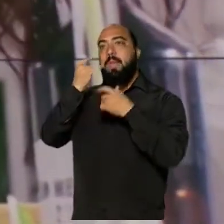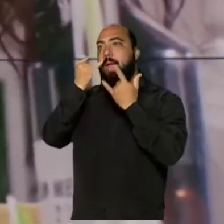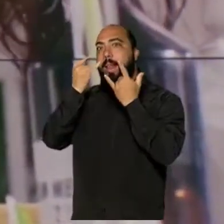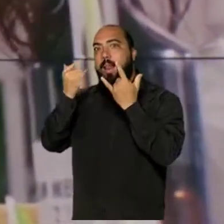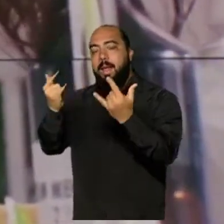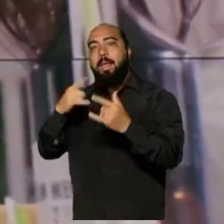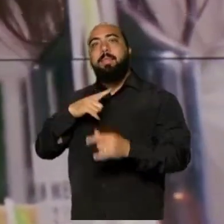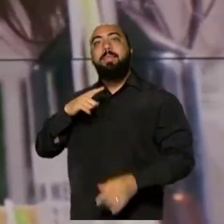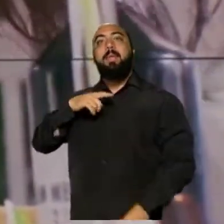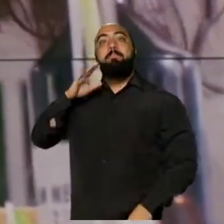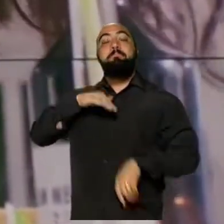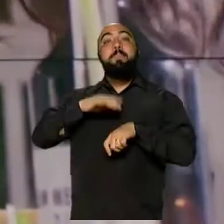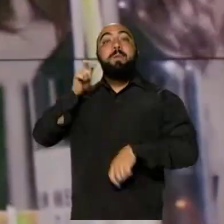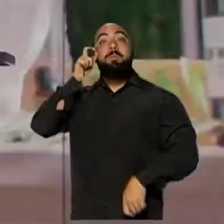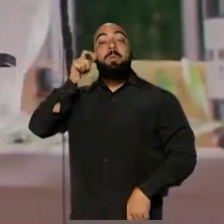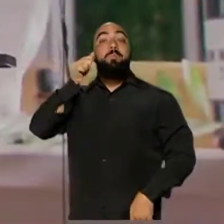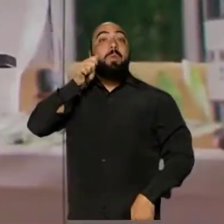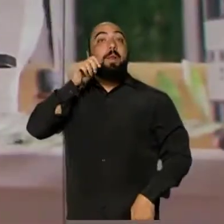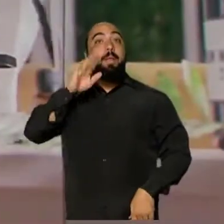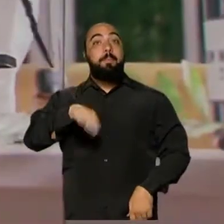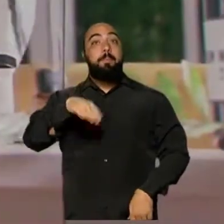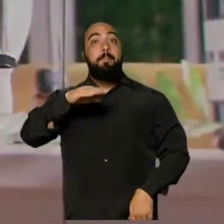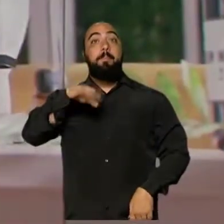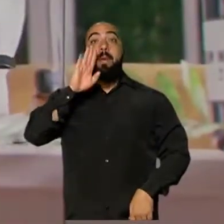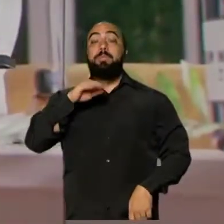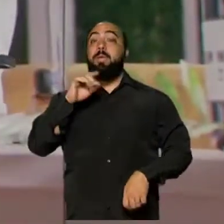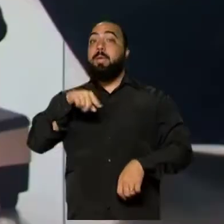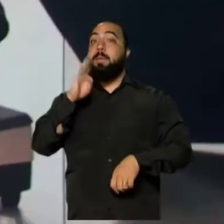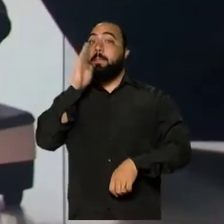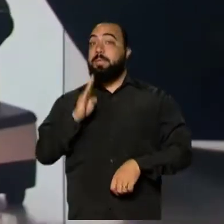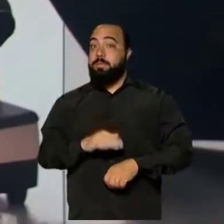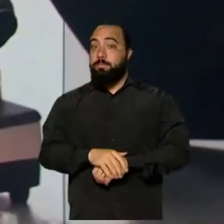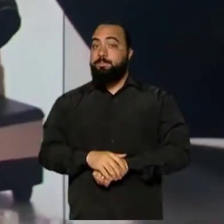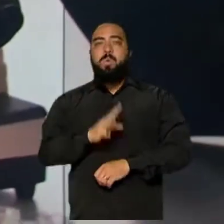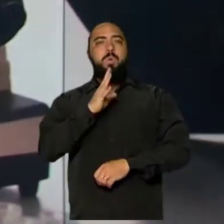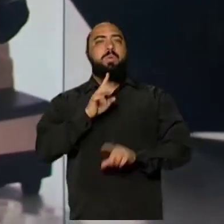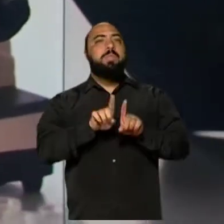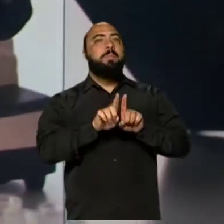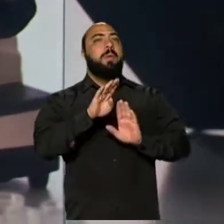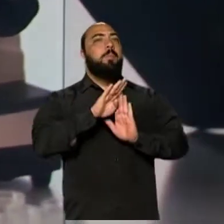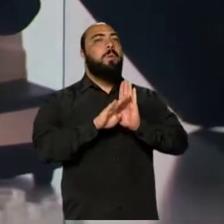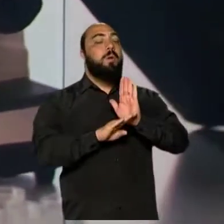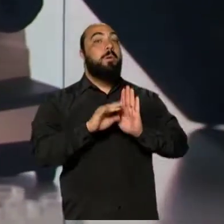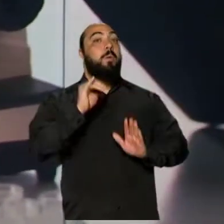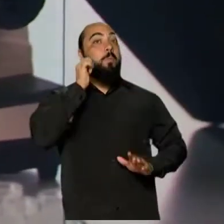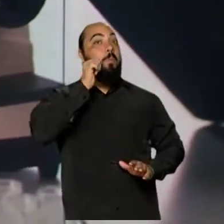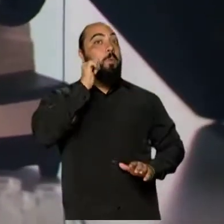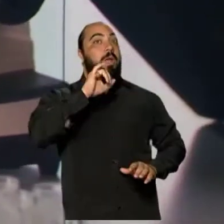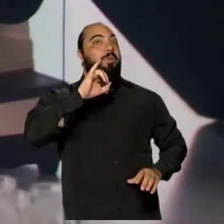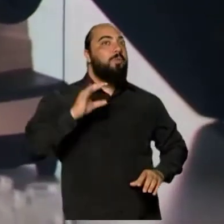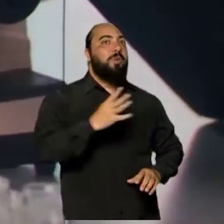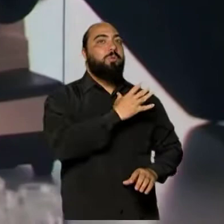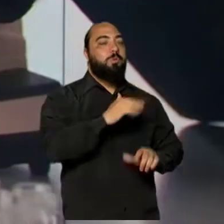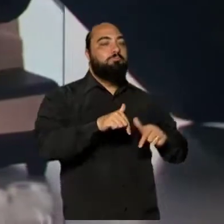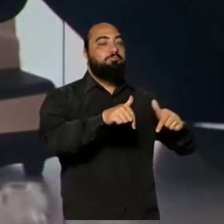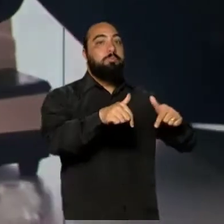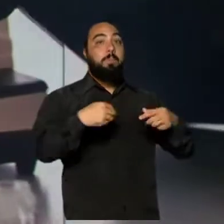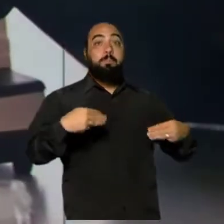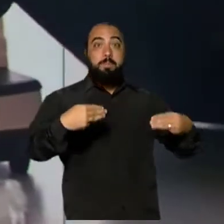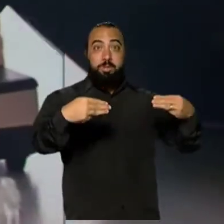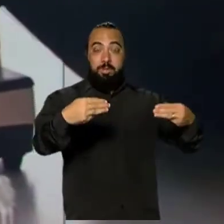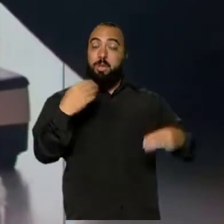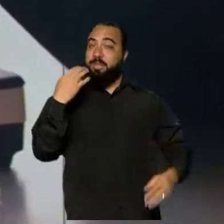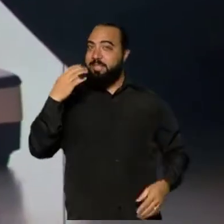e demandado mulheres no Brasil. E você vai conhecer o programa Mulheres Inovadoras, iniciativa do Ministério da